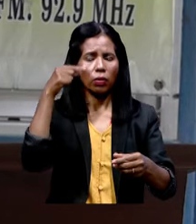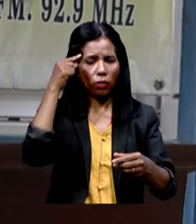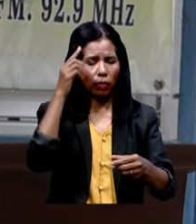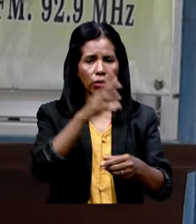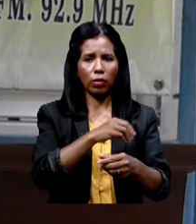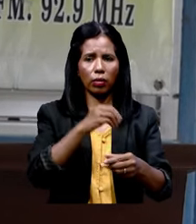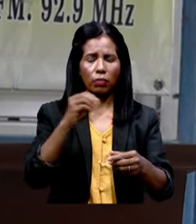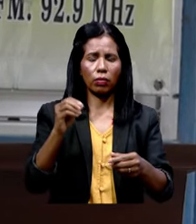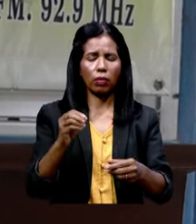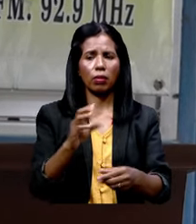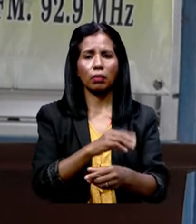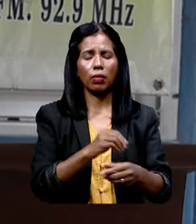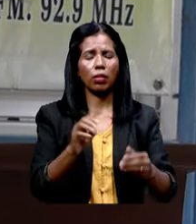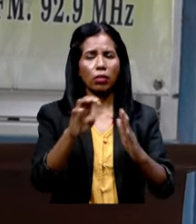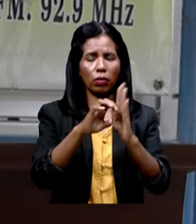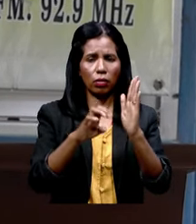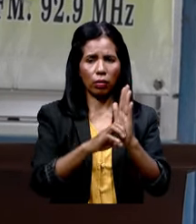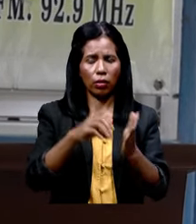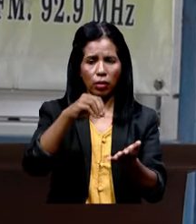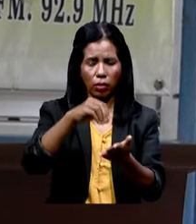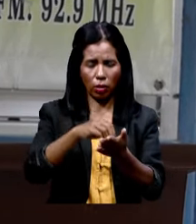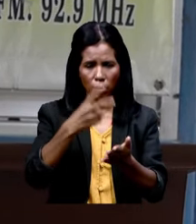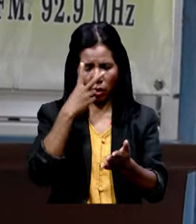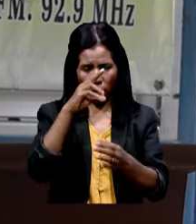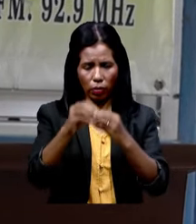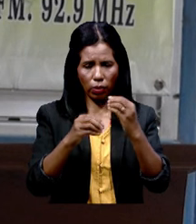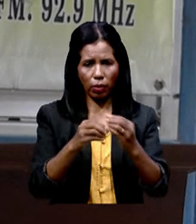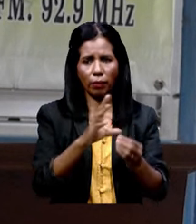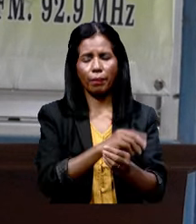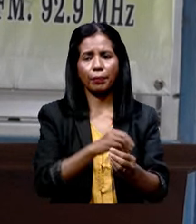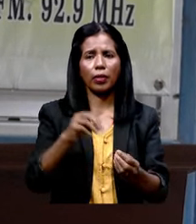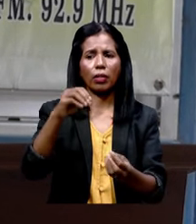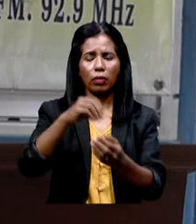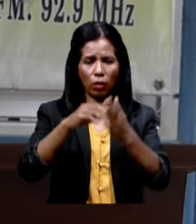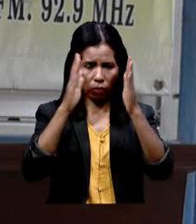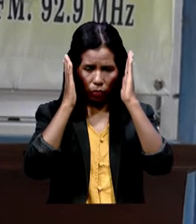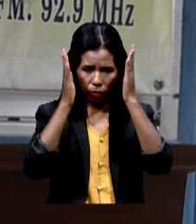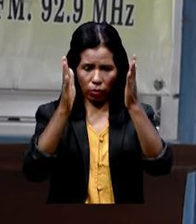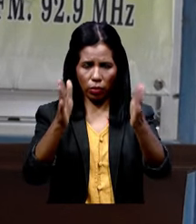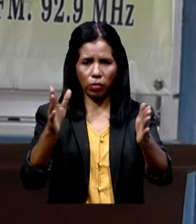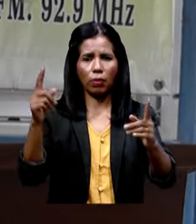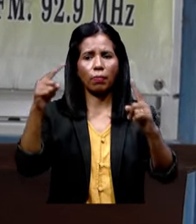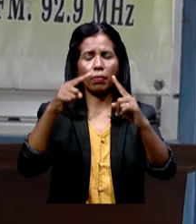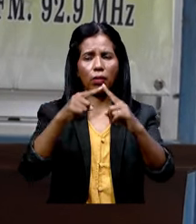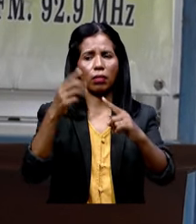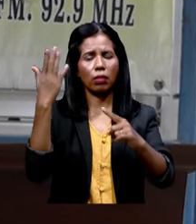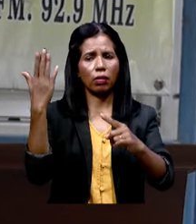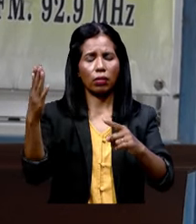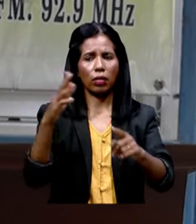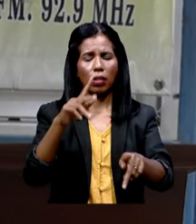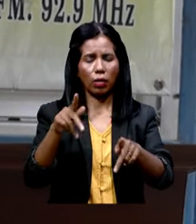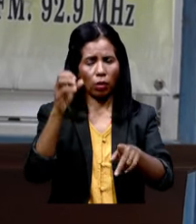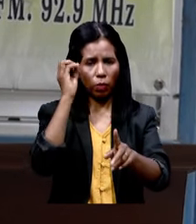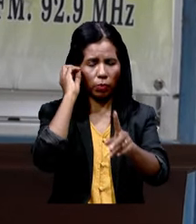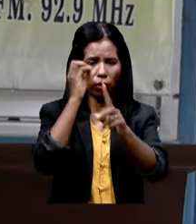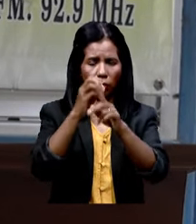órgão executivo atu tau consideração no mos tau atenção ba iha opinião pública husi